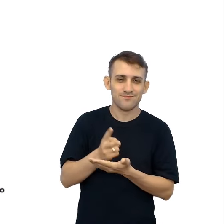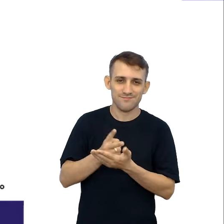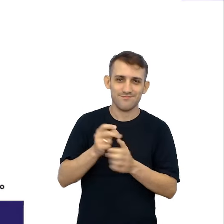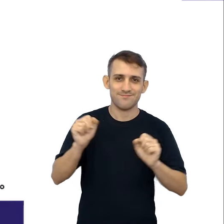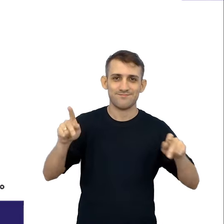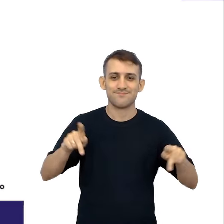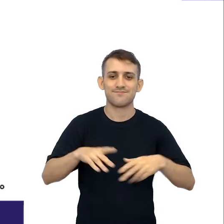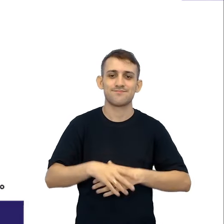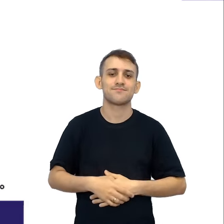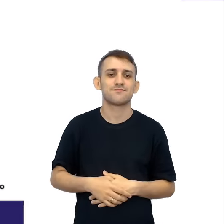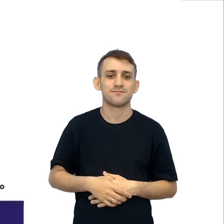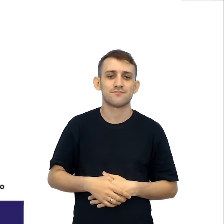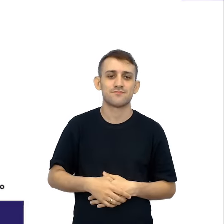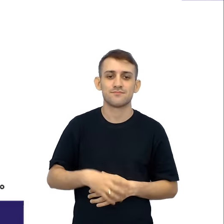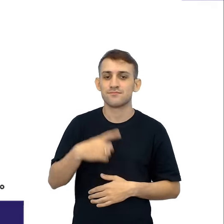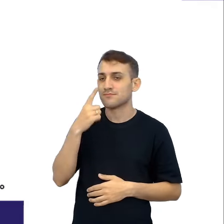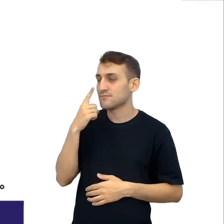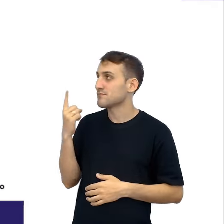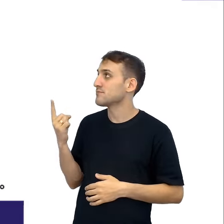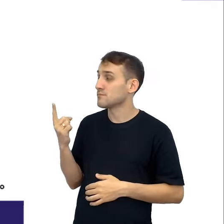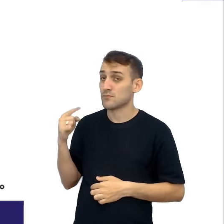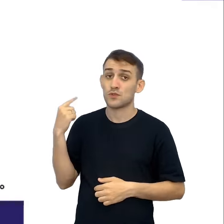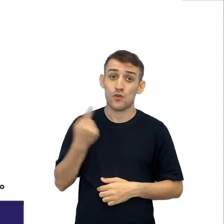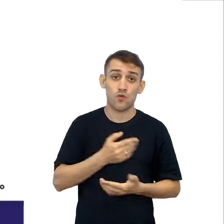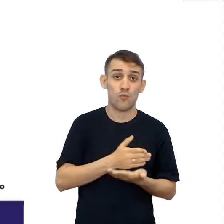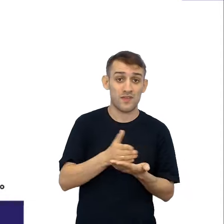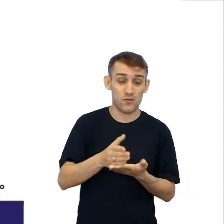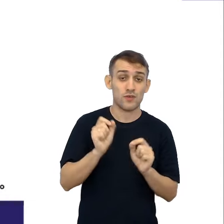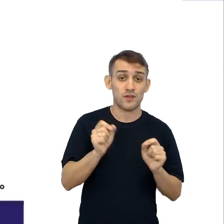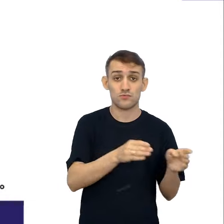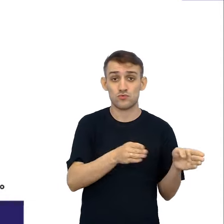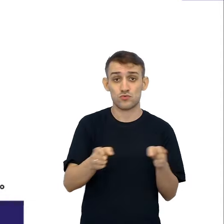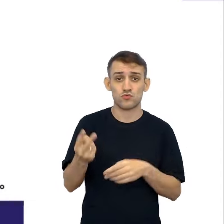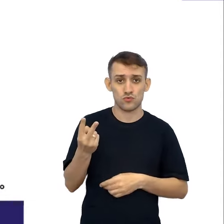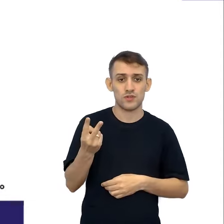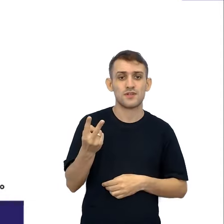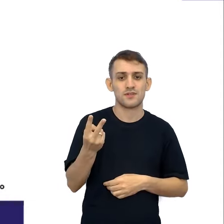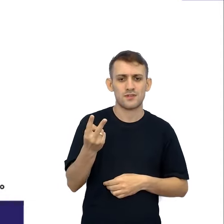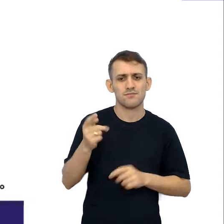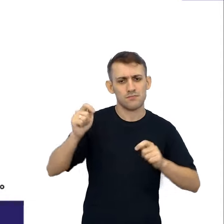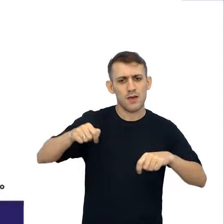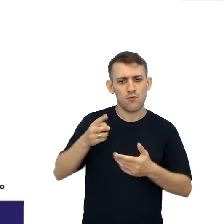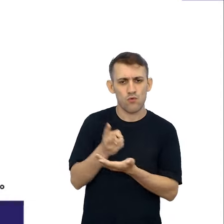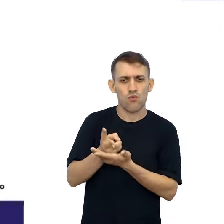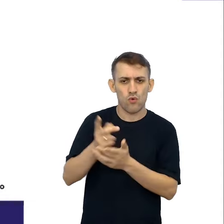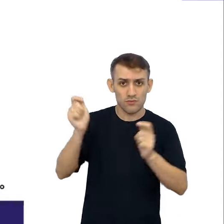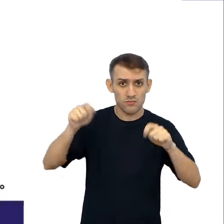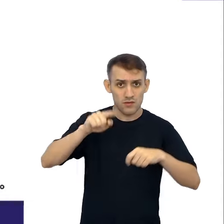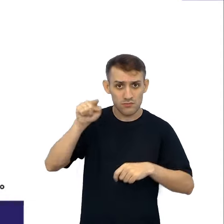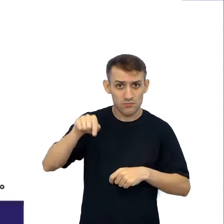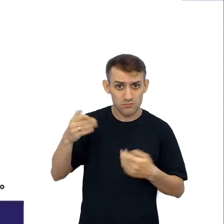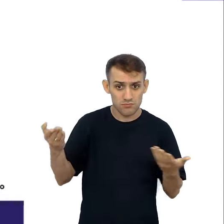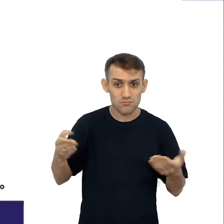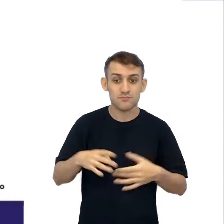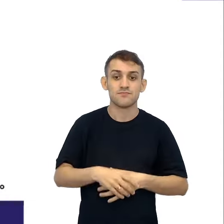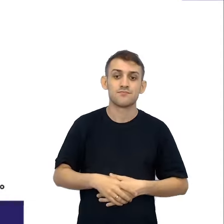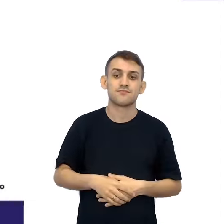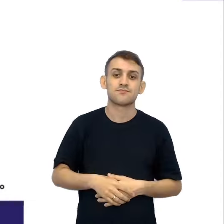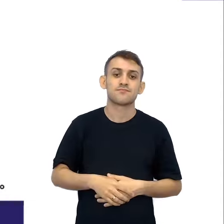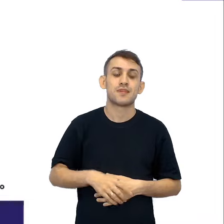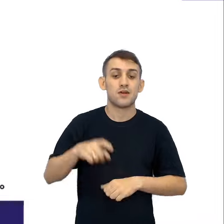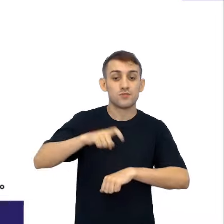Aqui, nós vamos começar o nosso segundo momento, Rosana. Posso continuar Sim, aqui sim. no segundo momento, né? Aquele Ok.